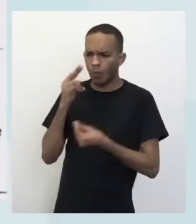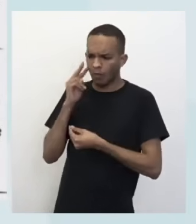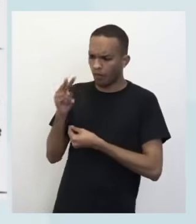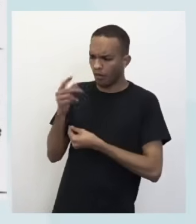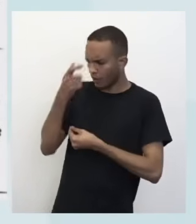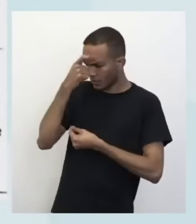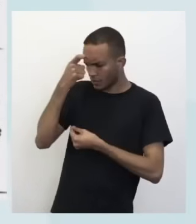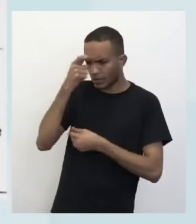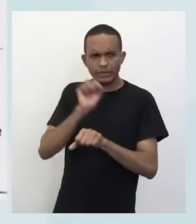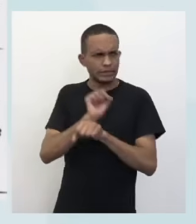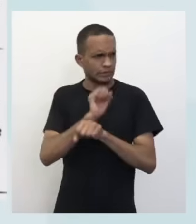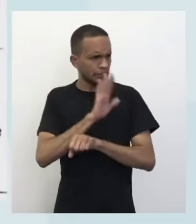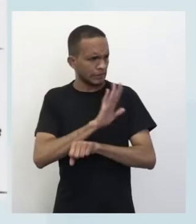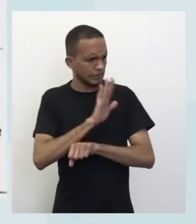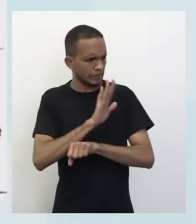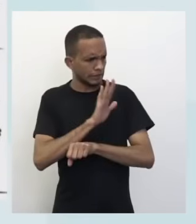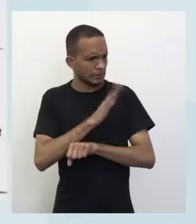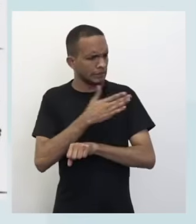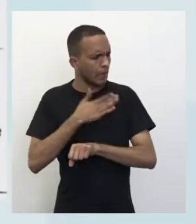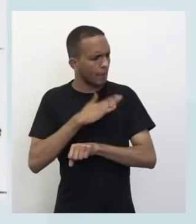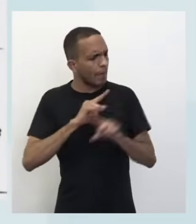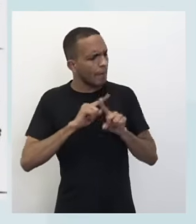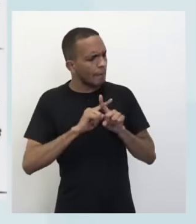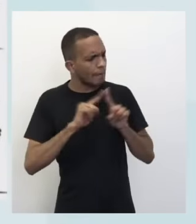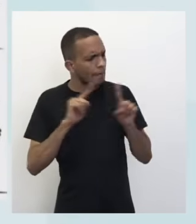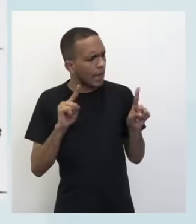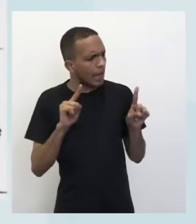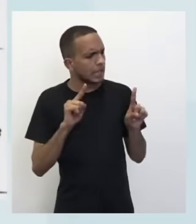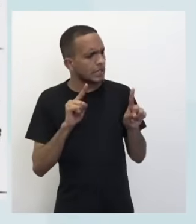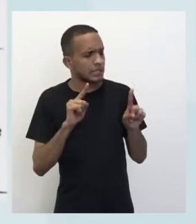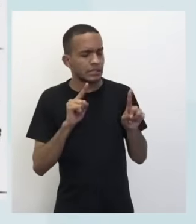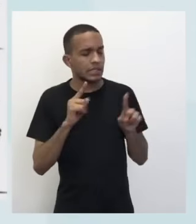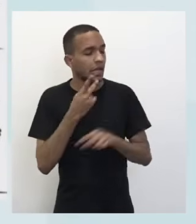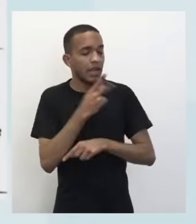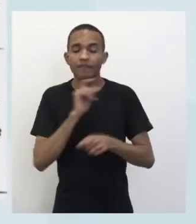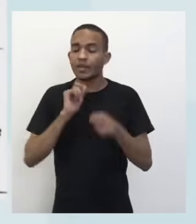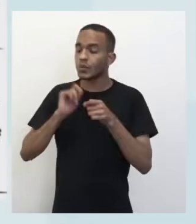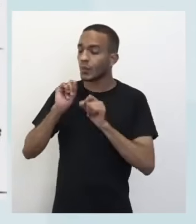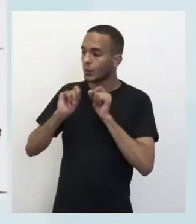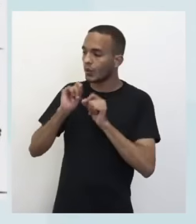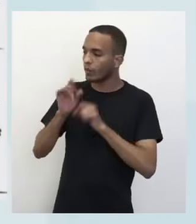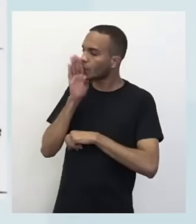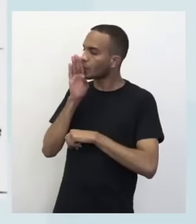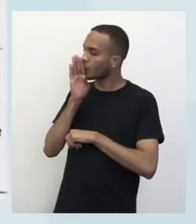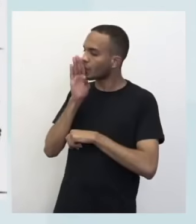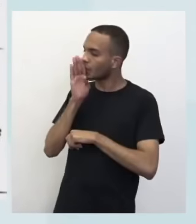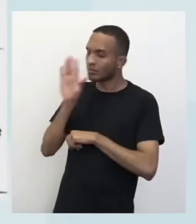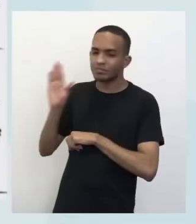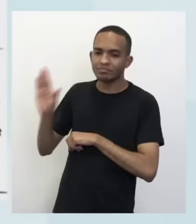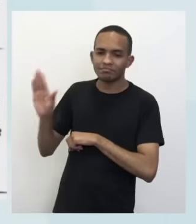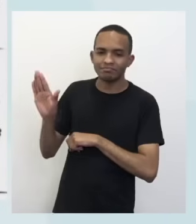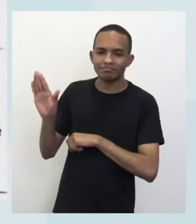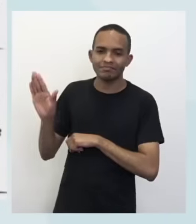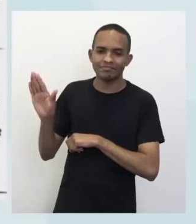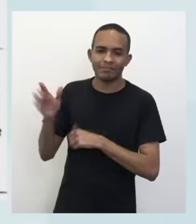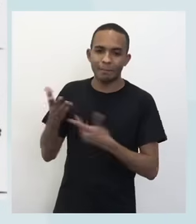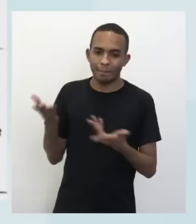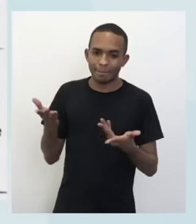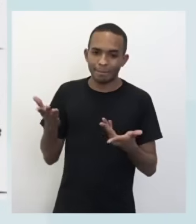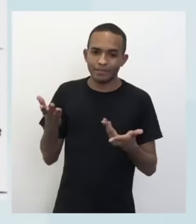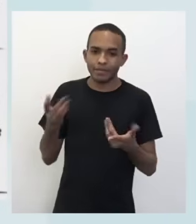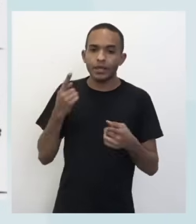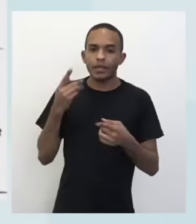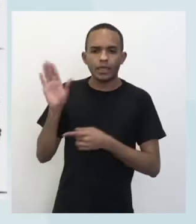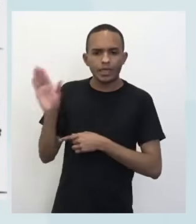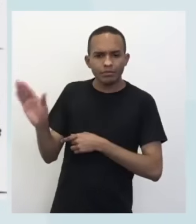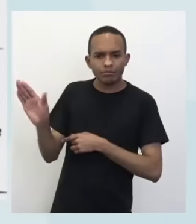Aí, peraí, a consciência falando, mas... Aí ele, o que ele faz? Cala a boca da consciência. E aí segura a